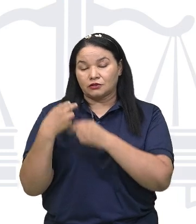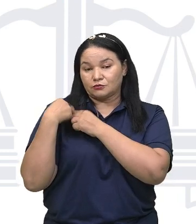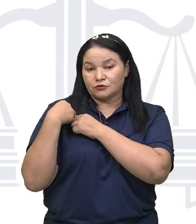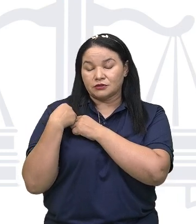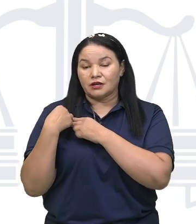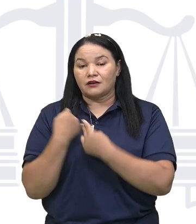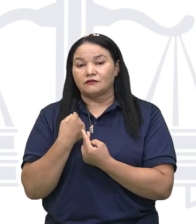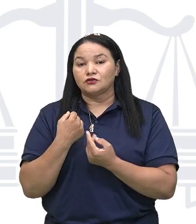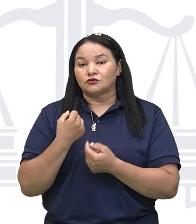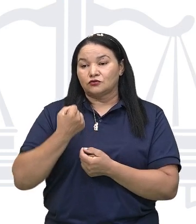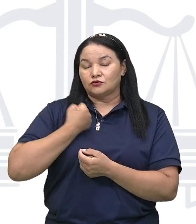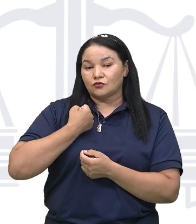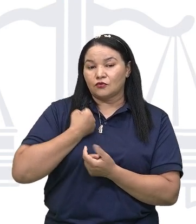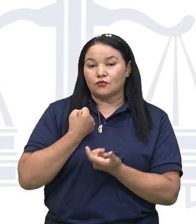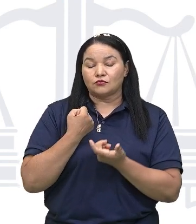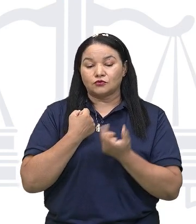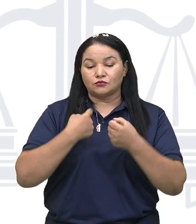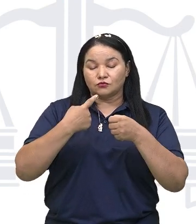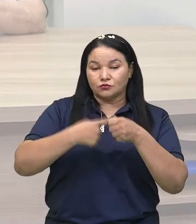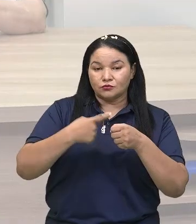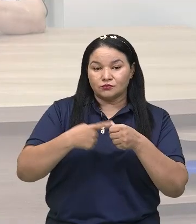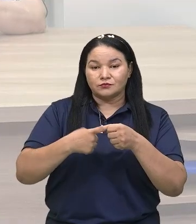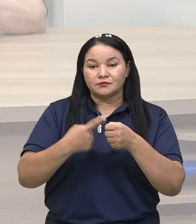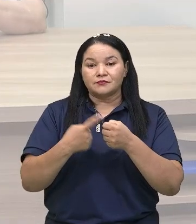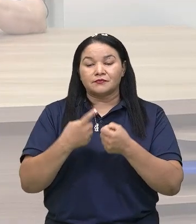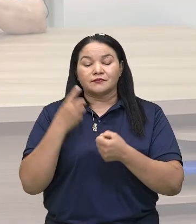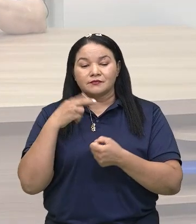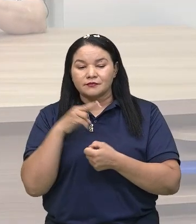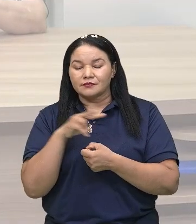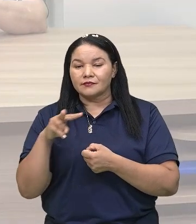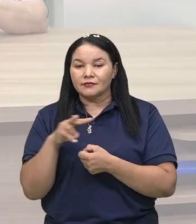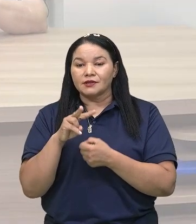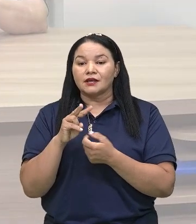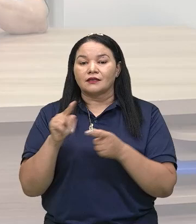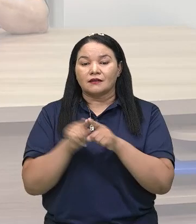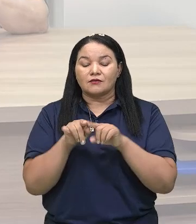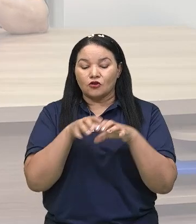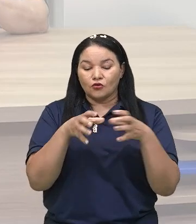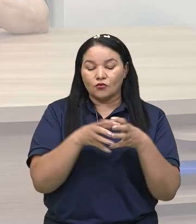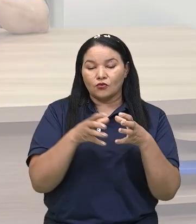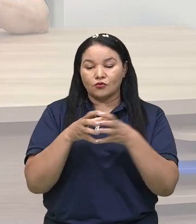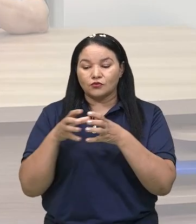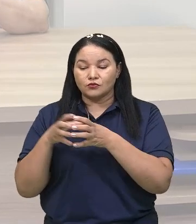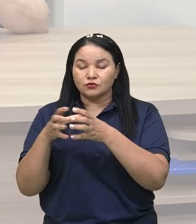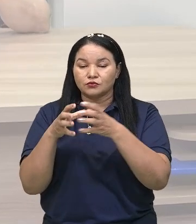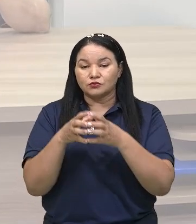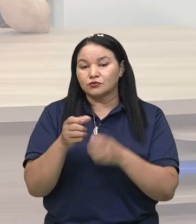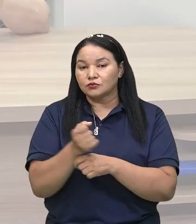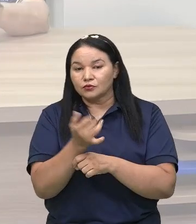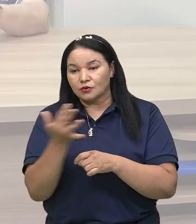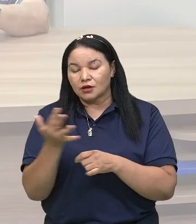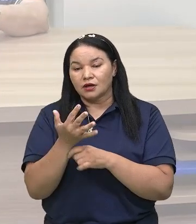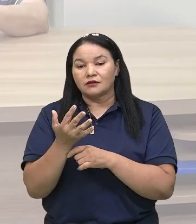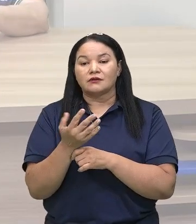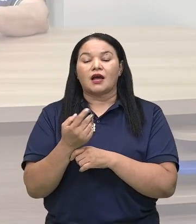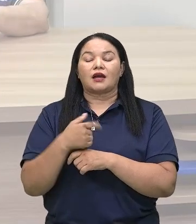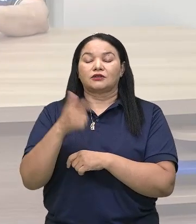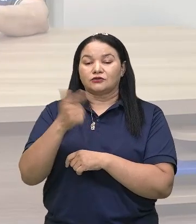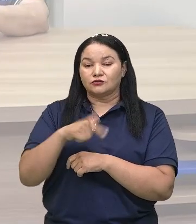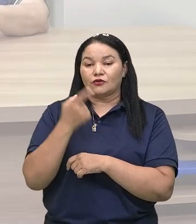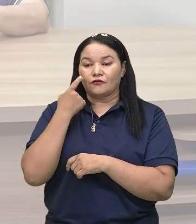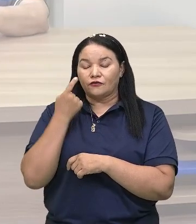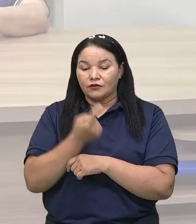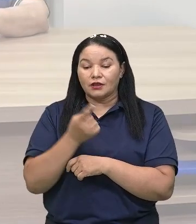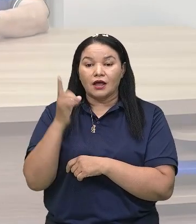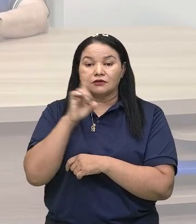determinado número de município que tem determinado número de turma. Então, todas as vezes nós vamos lá no Diário